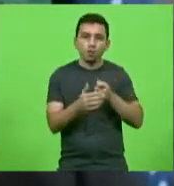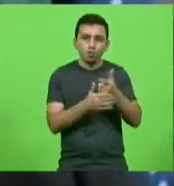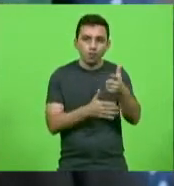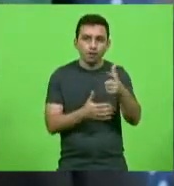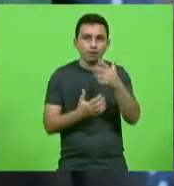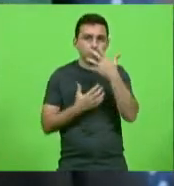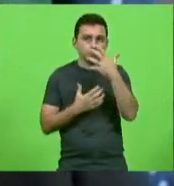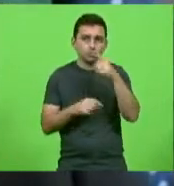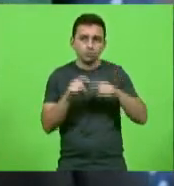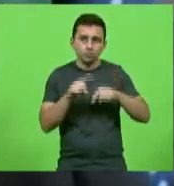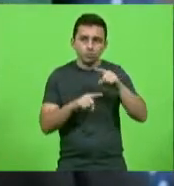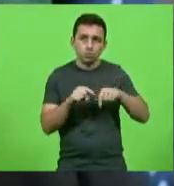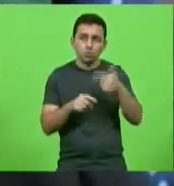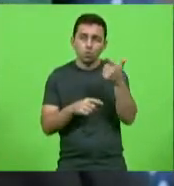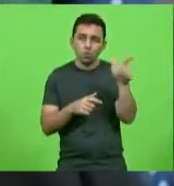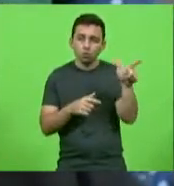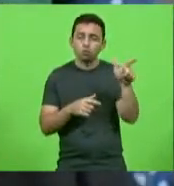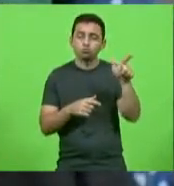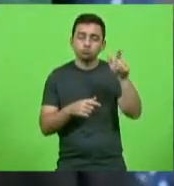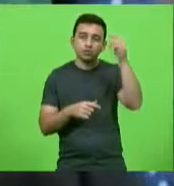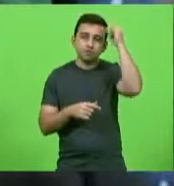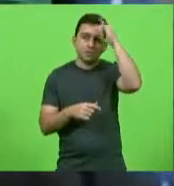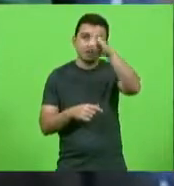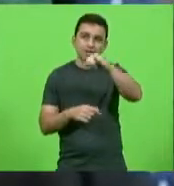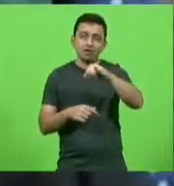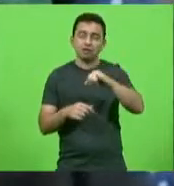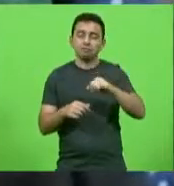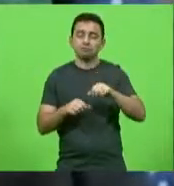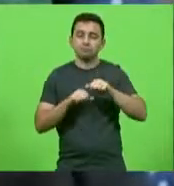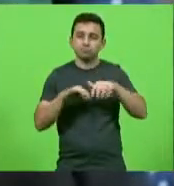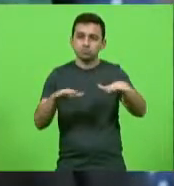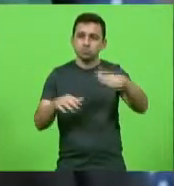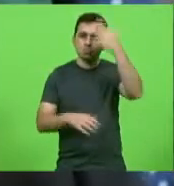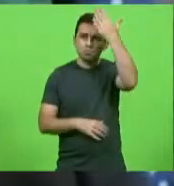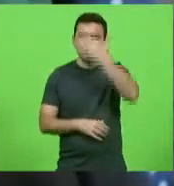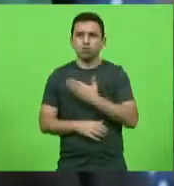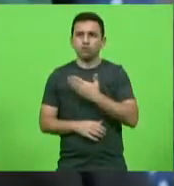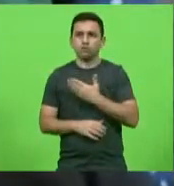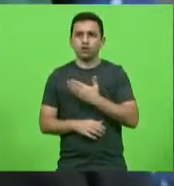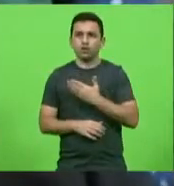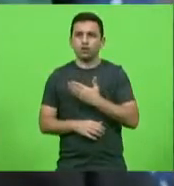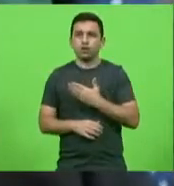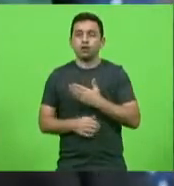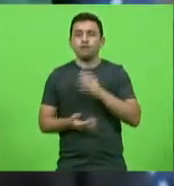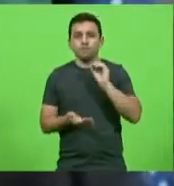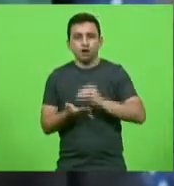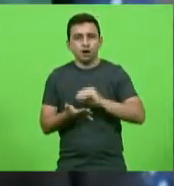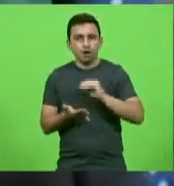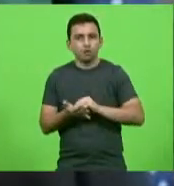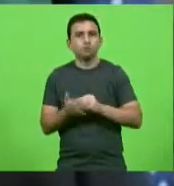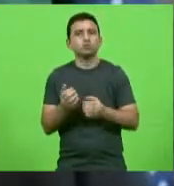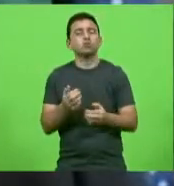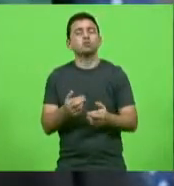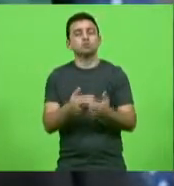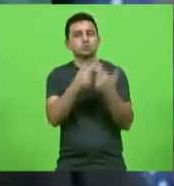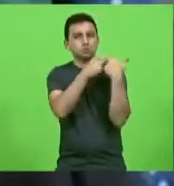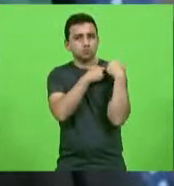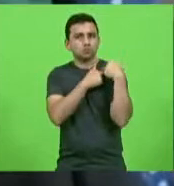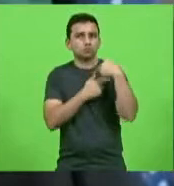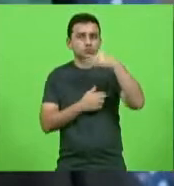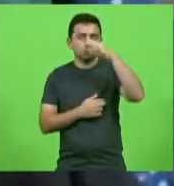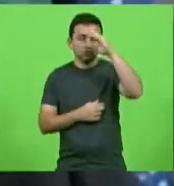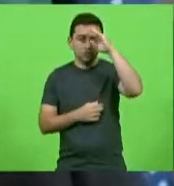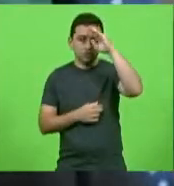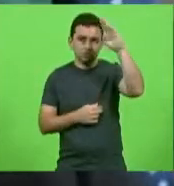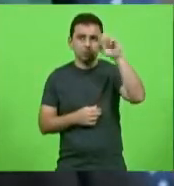e outros itens de enfrentamento à pandemia. Essa prova deixa clara a falta de responsabilidade do governador Carlos